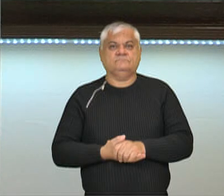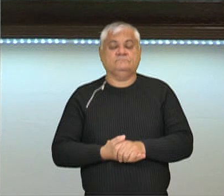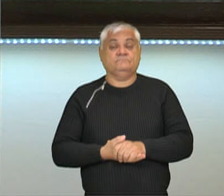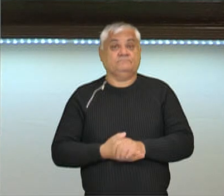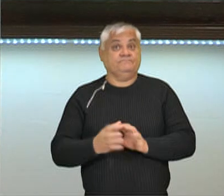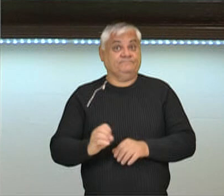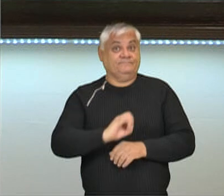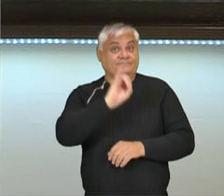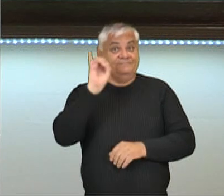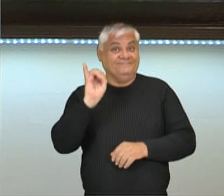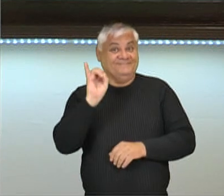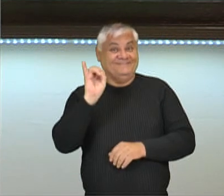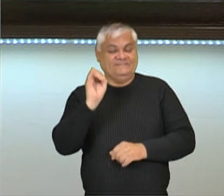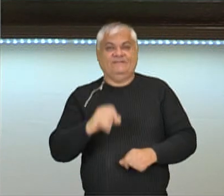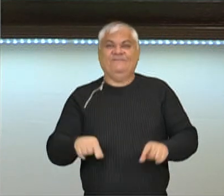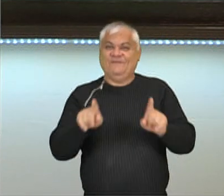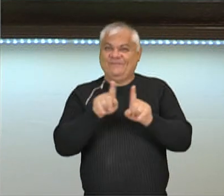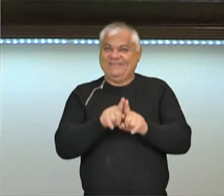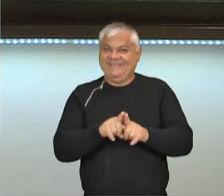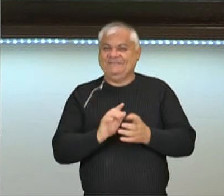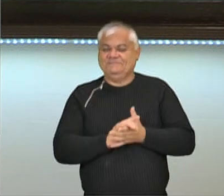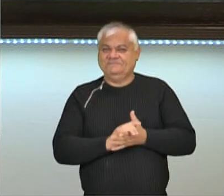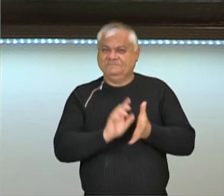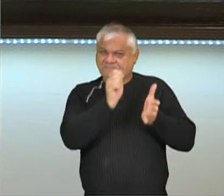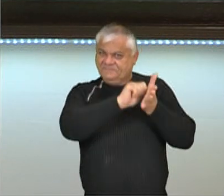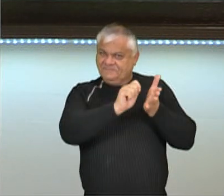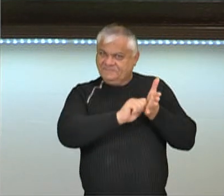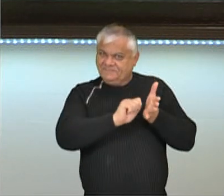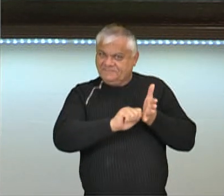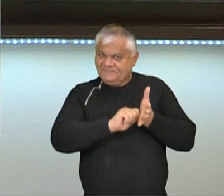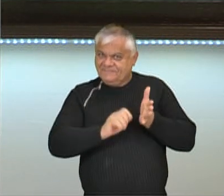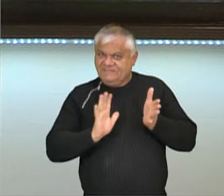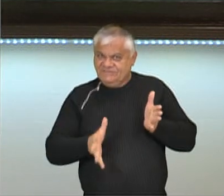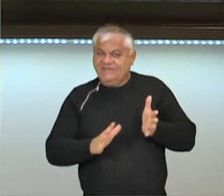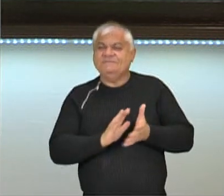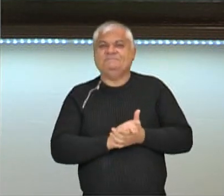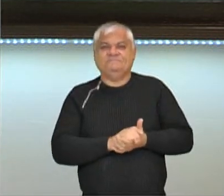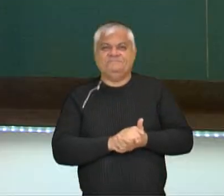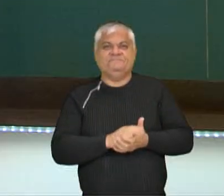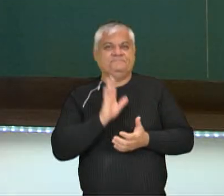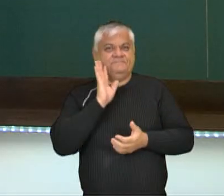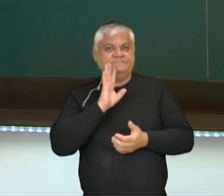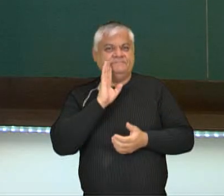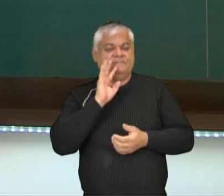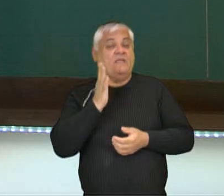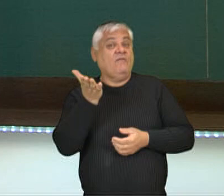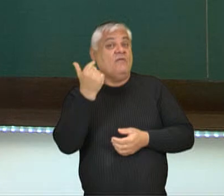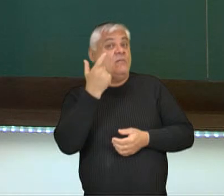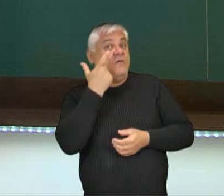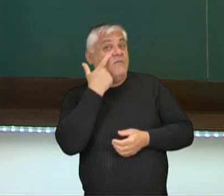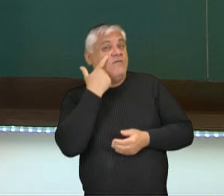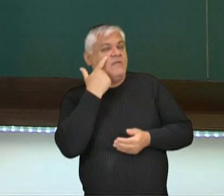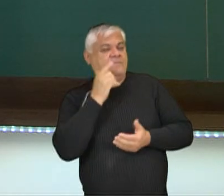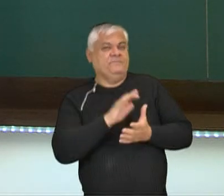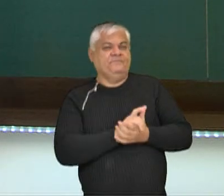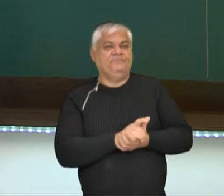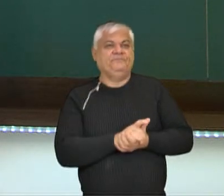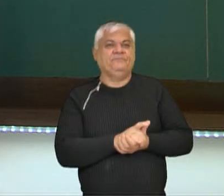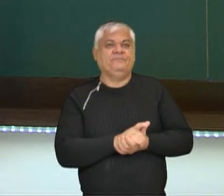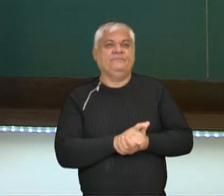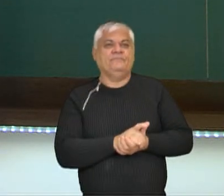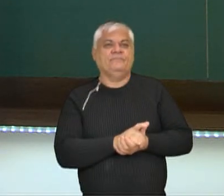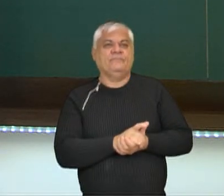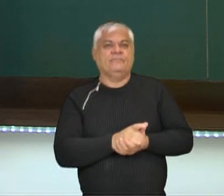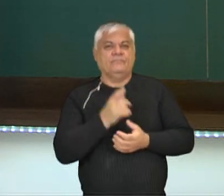Oi, turma! Voltei! E aí, anotou esse exercício no teu caderno? Bacana! Vamos conferir aqui então? Bora lá! Então,